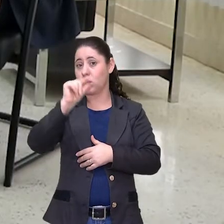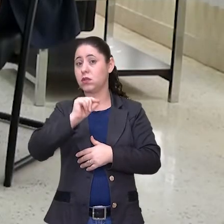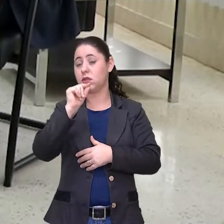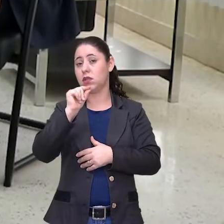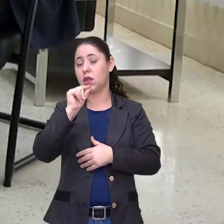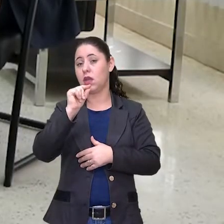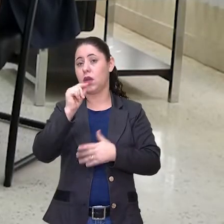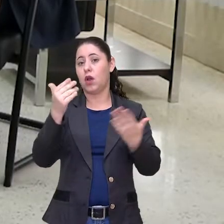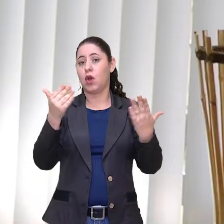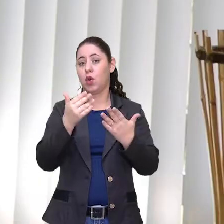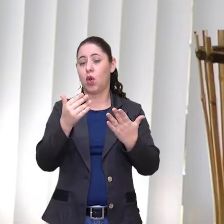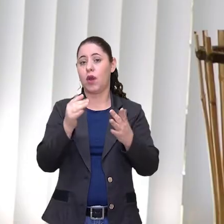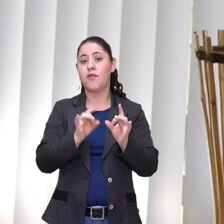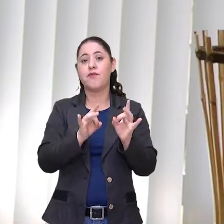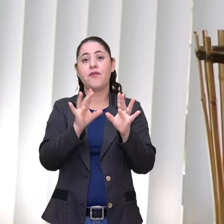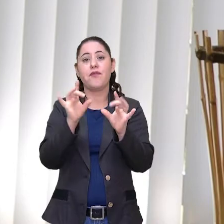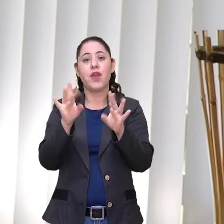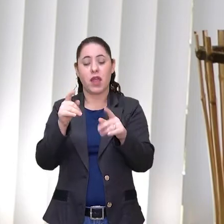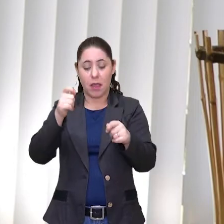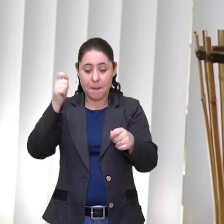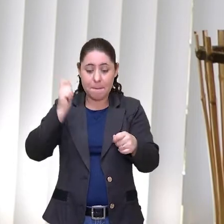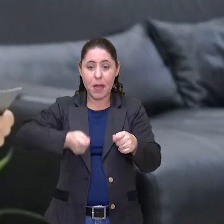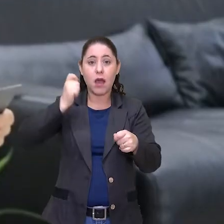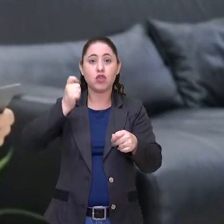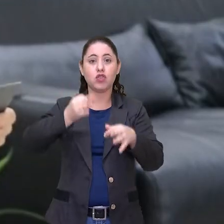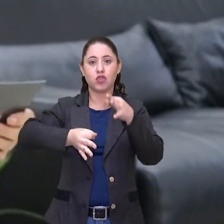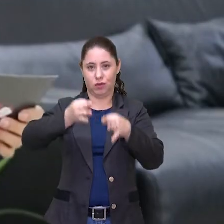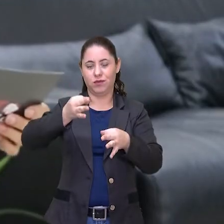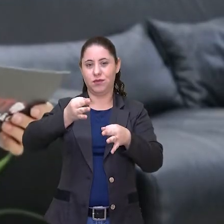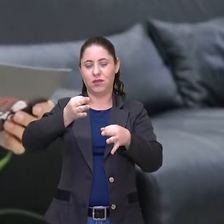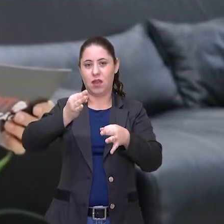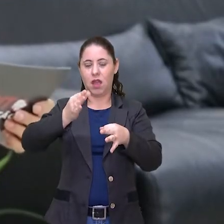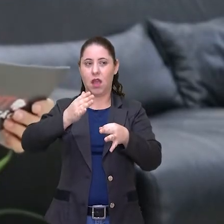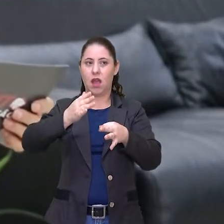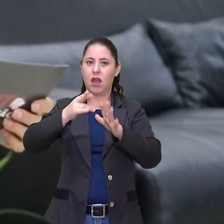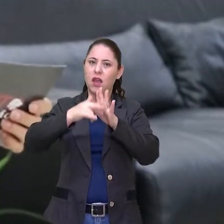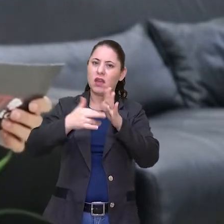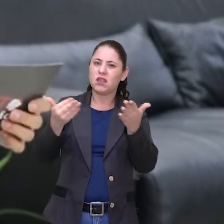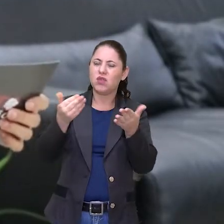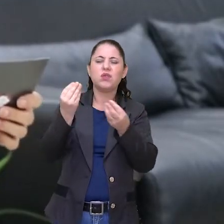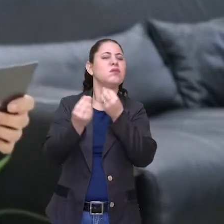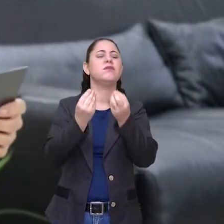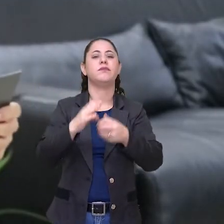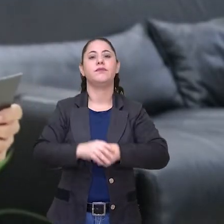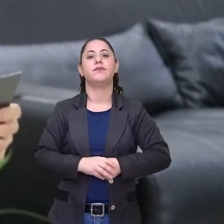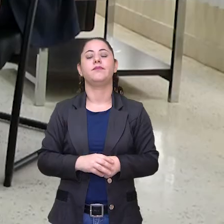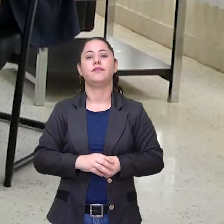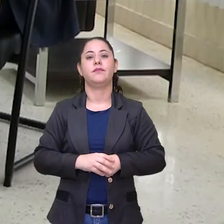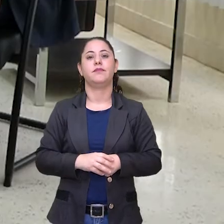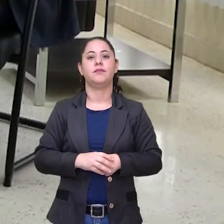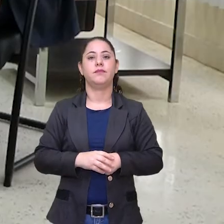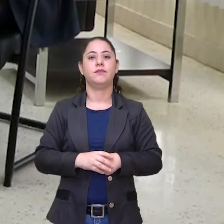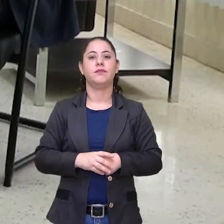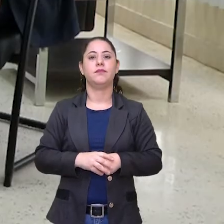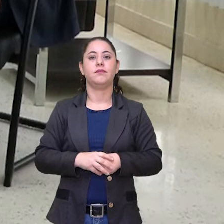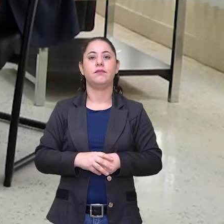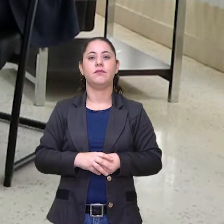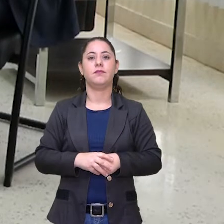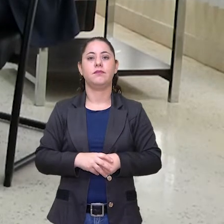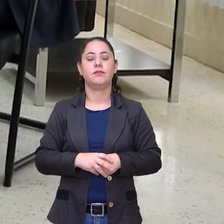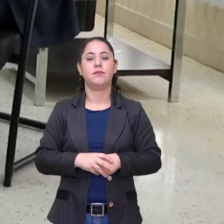que prioritariamente está se agindo dessa forma, mas ele passou a ser uma regra? Como que ficou isso?